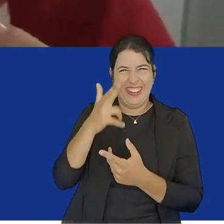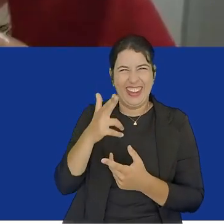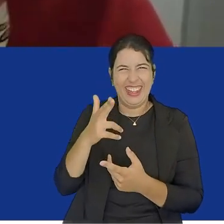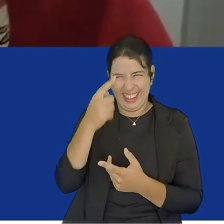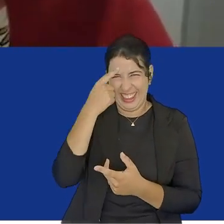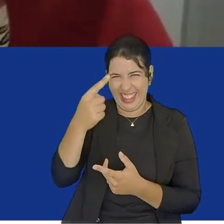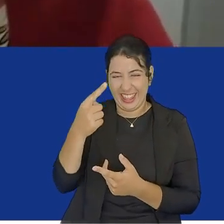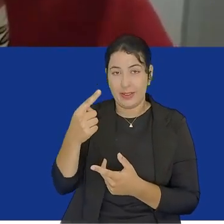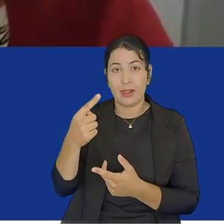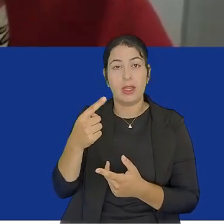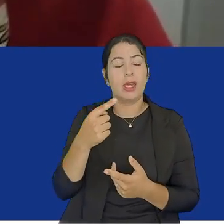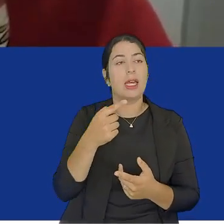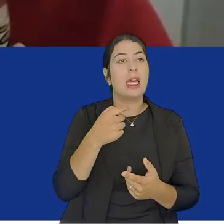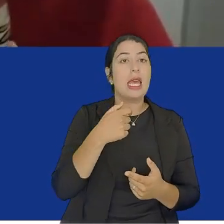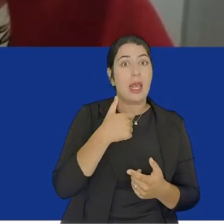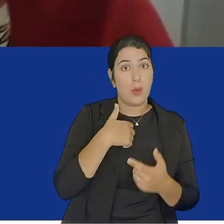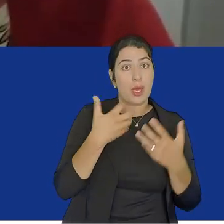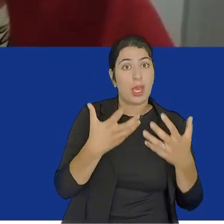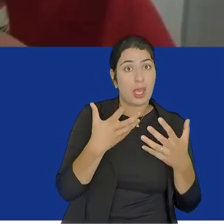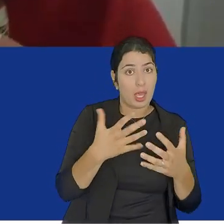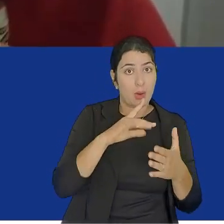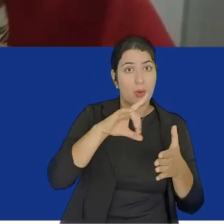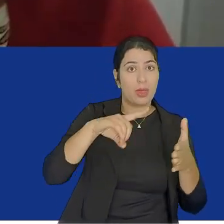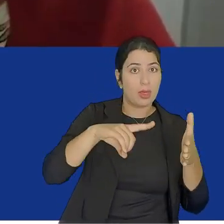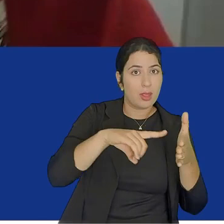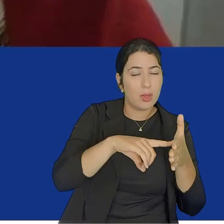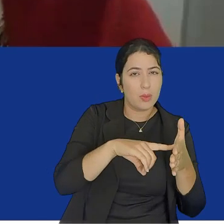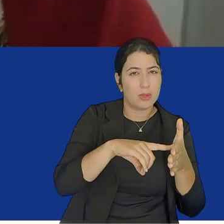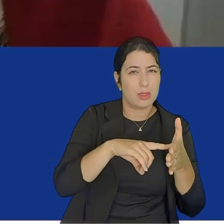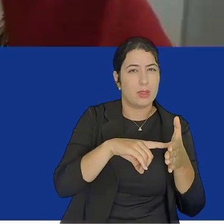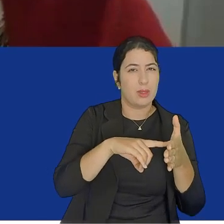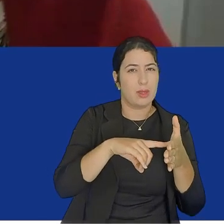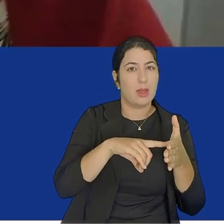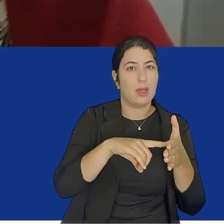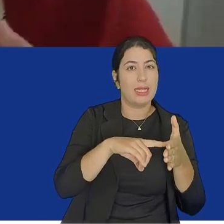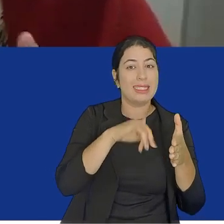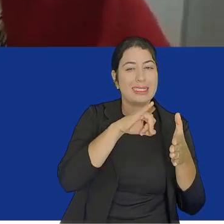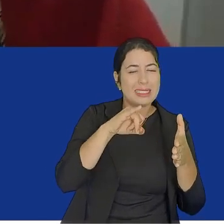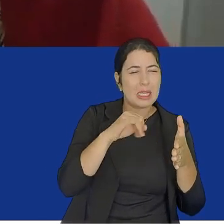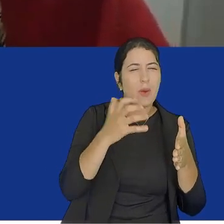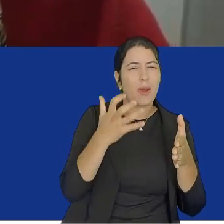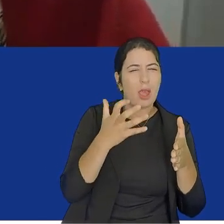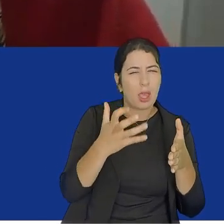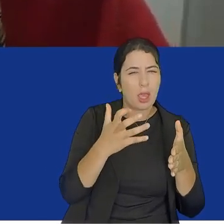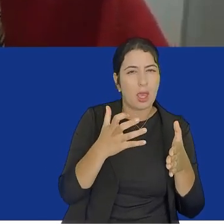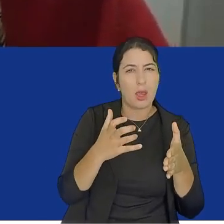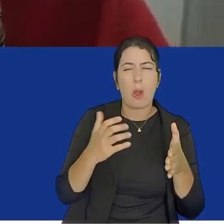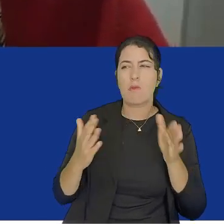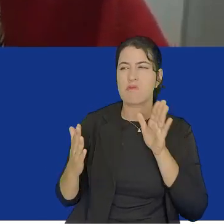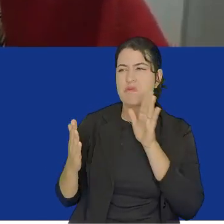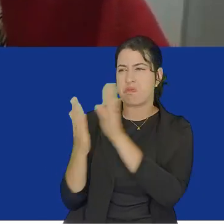um enfrentamento daquilo, eu preciso assumir essa responsabilidade. Eu preciso ter